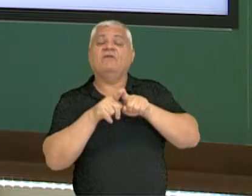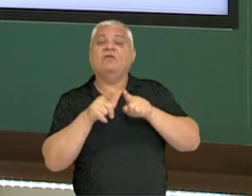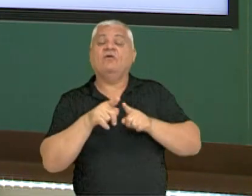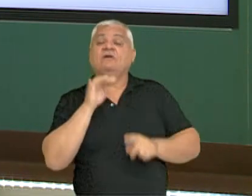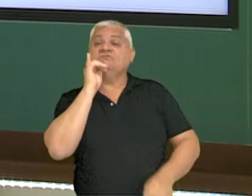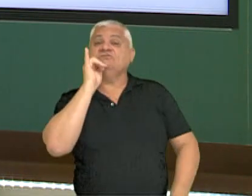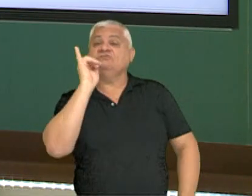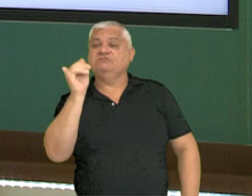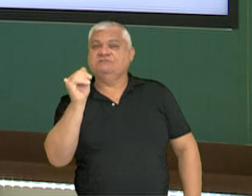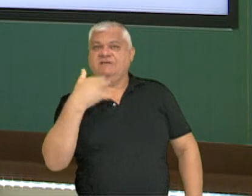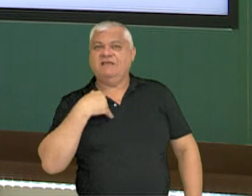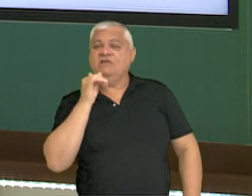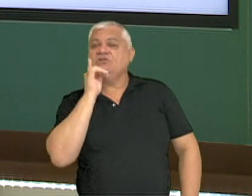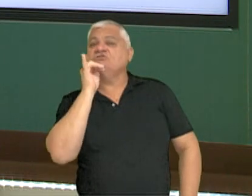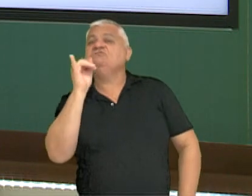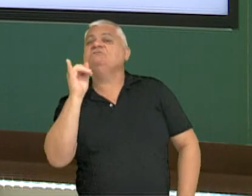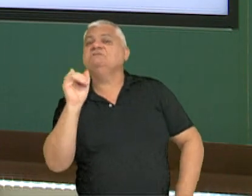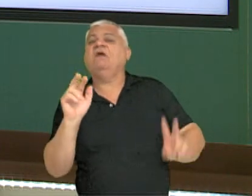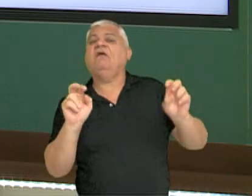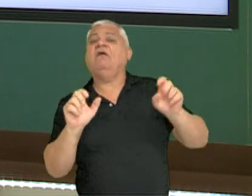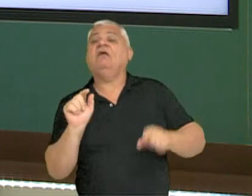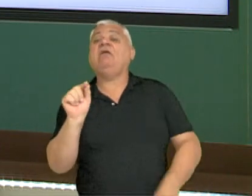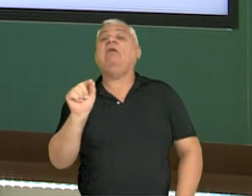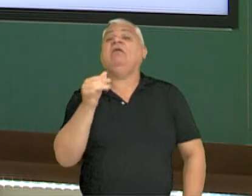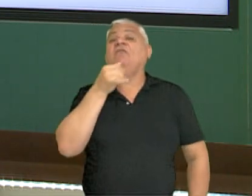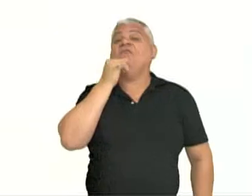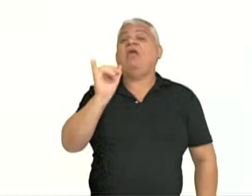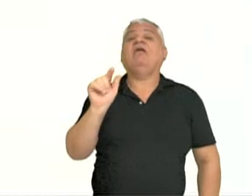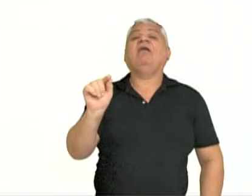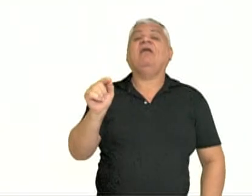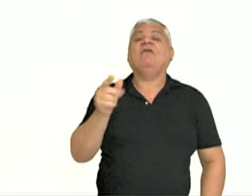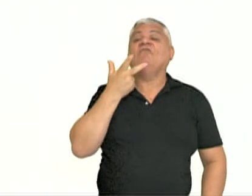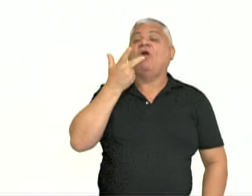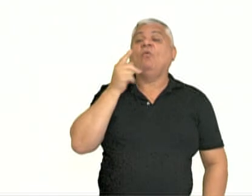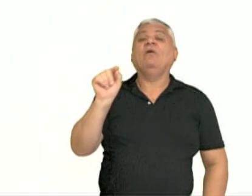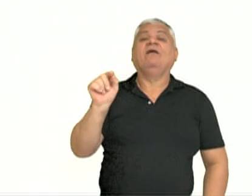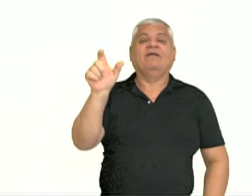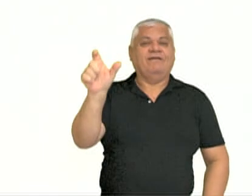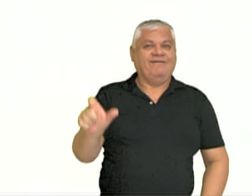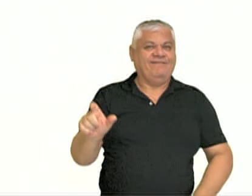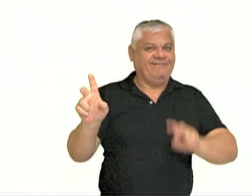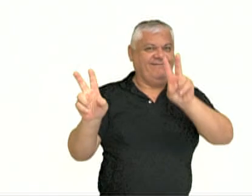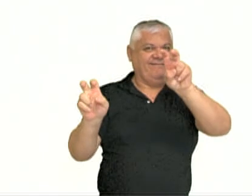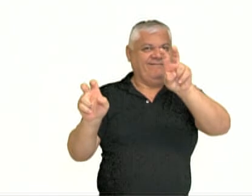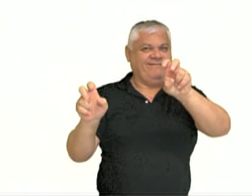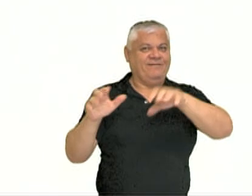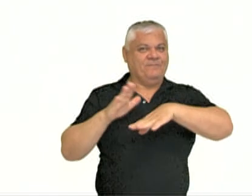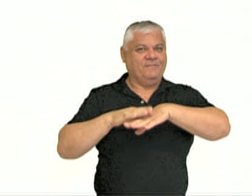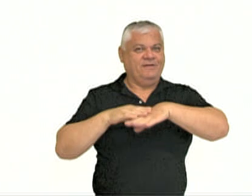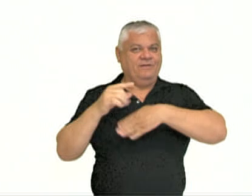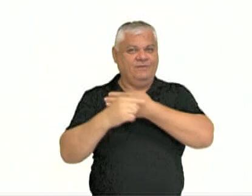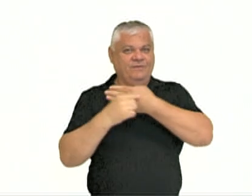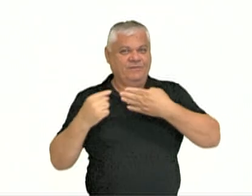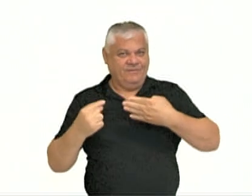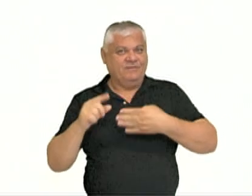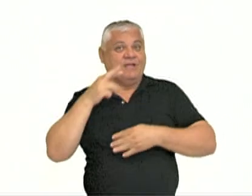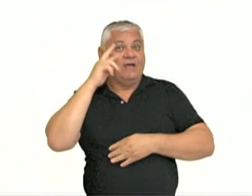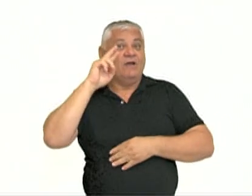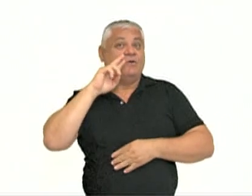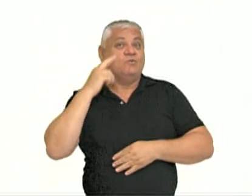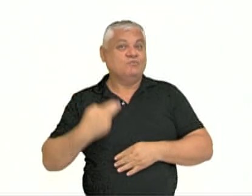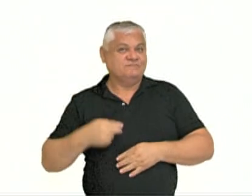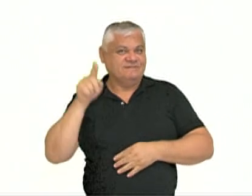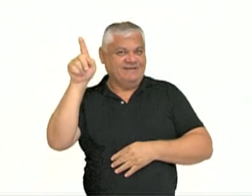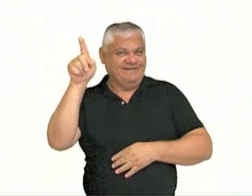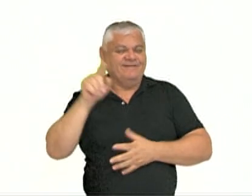Disse. Então, quem disse? Foi o jornalista esportivo, né, lá da Rússia. Então, olha